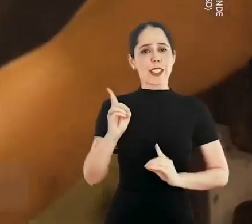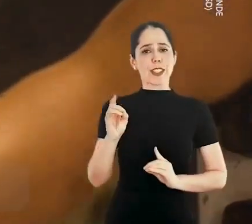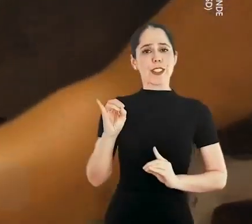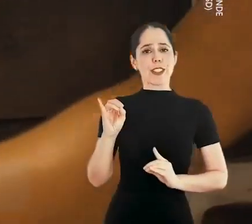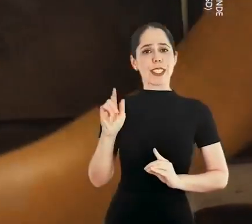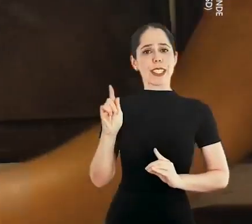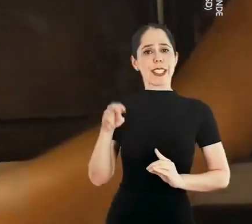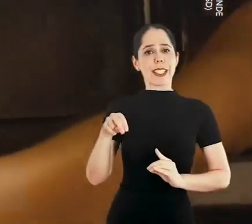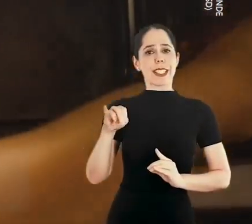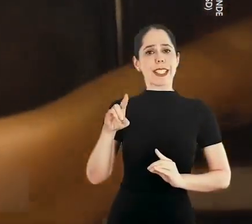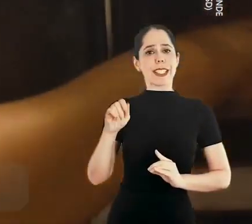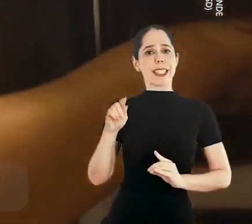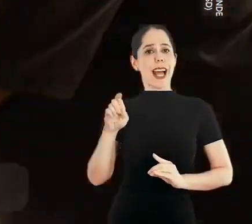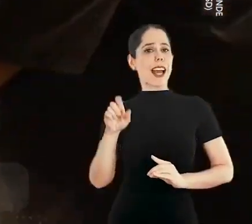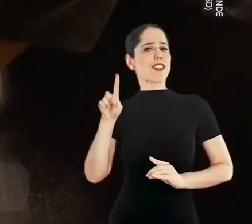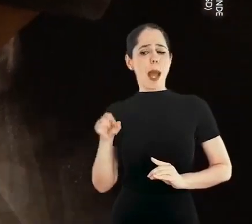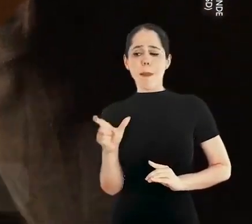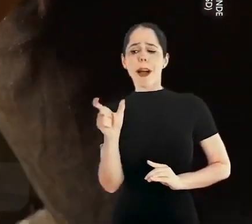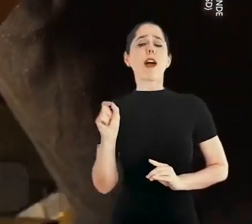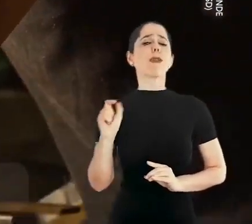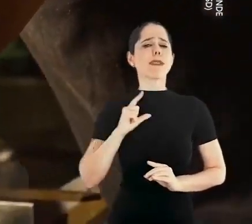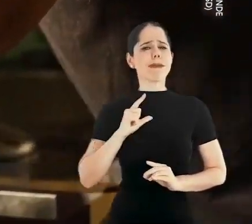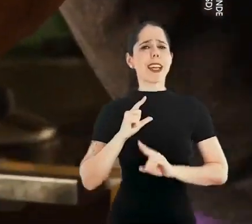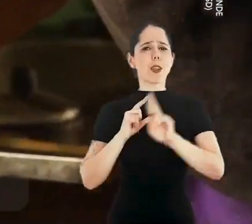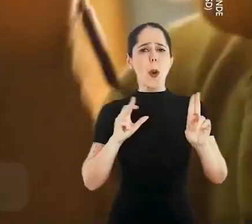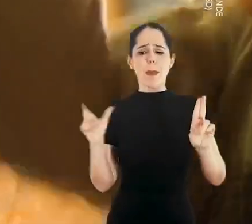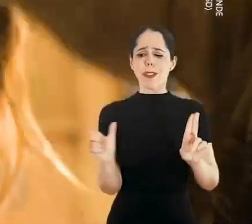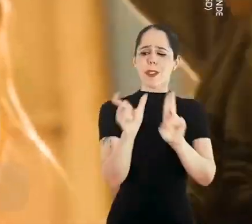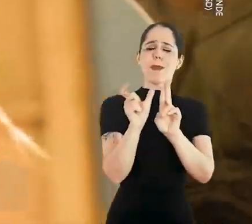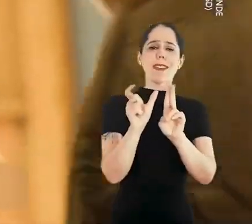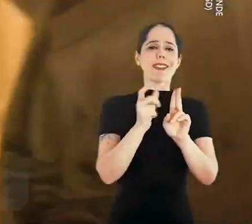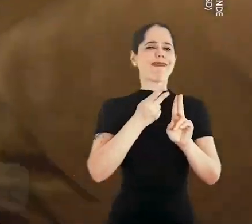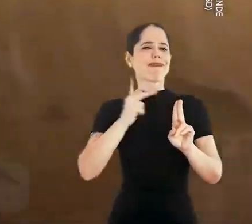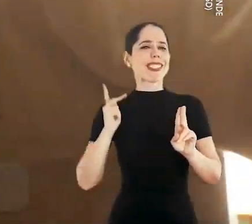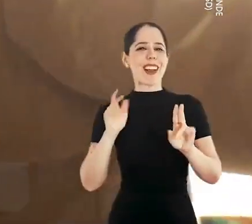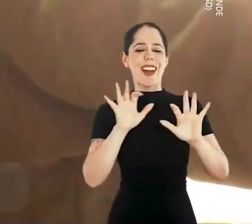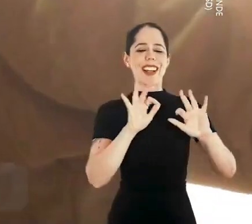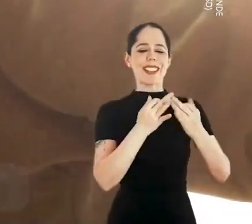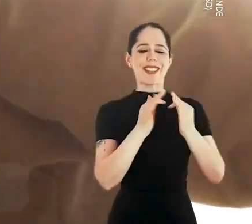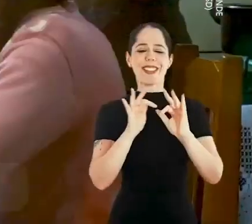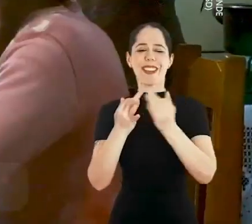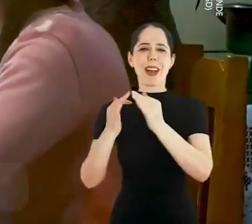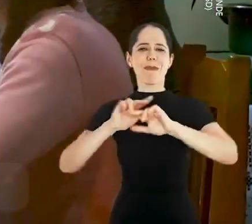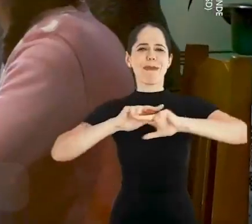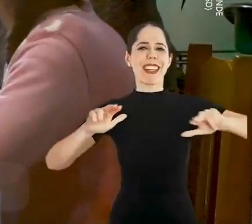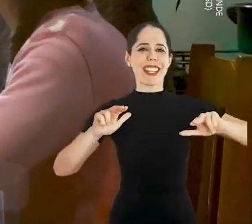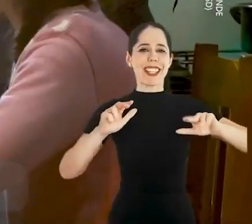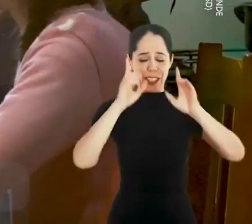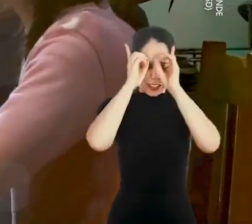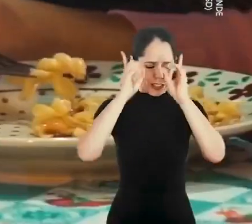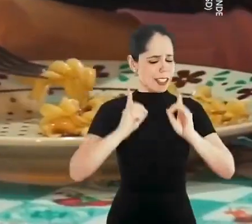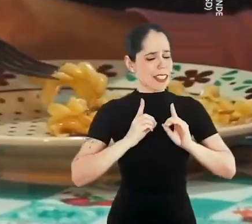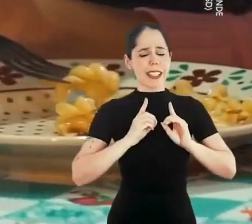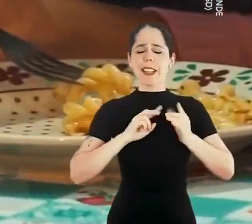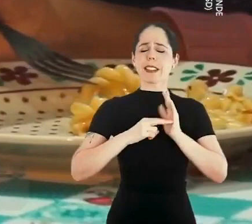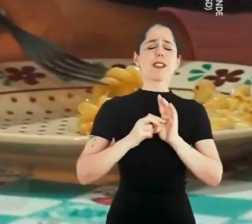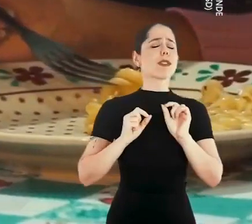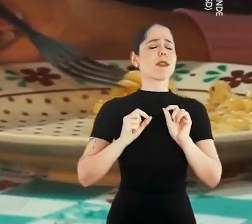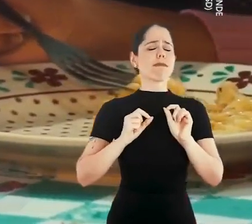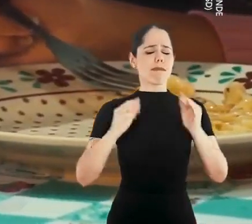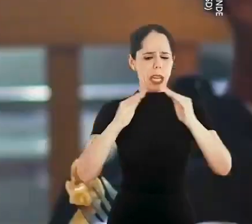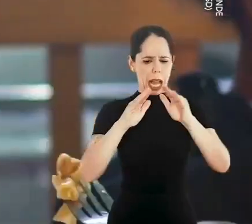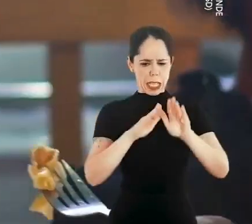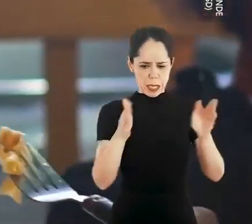Dignidade. Palavra que tem nome e sobrenome. Histórias, famílias. Dignidade é comida na